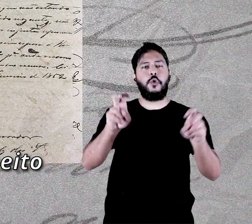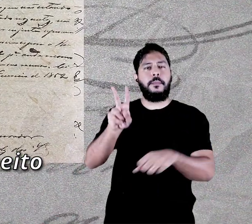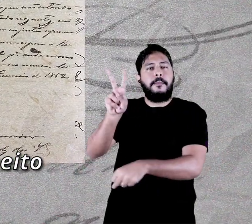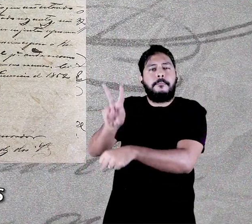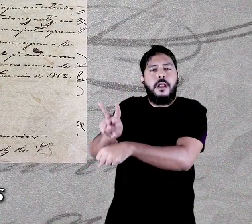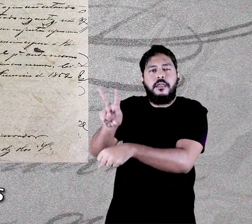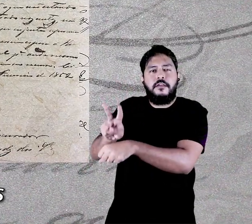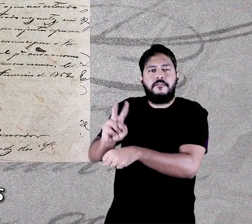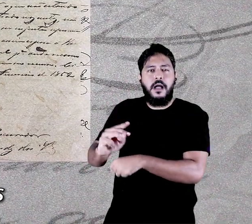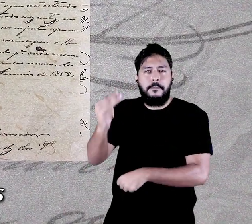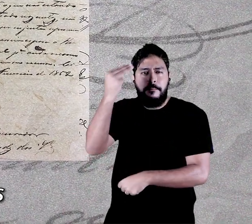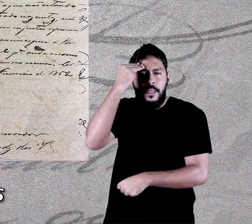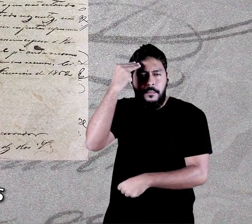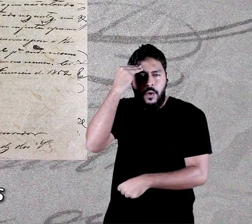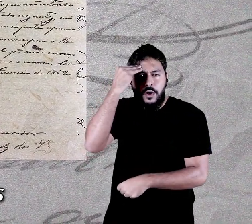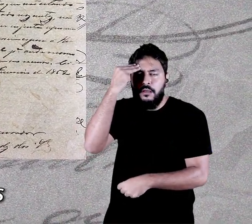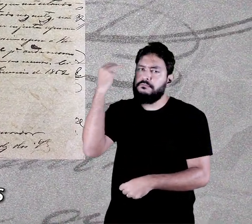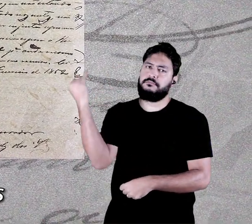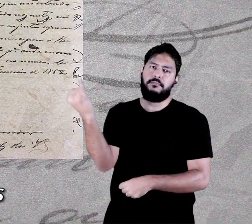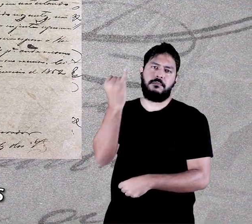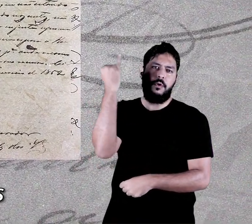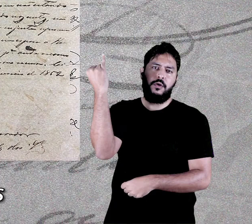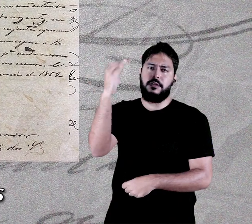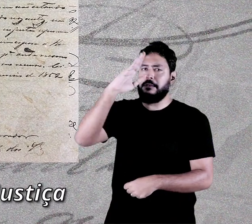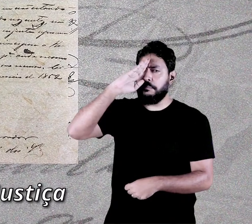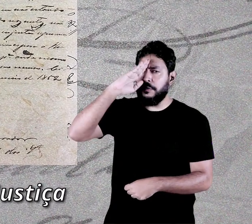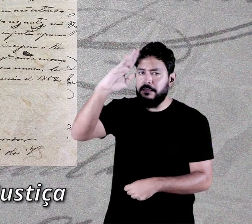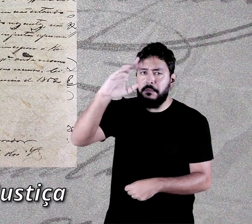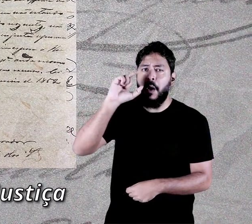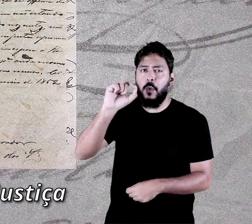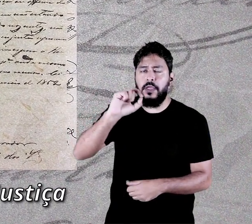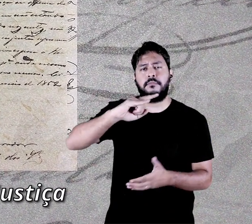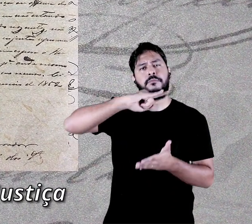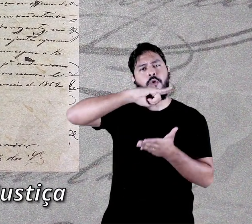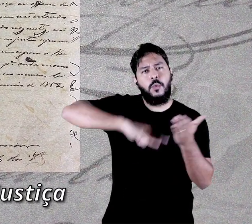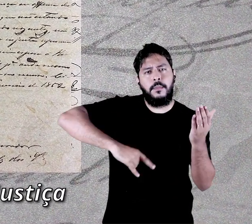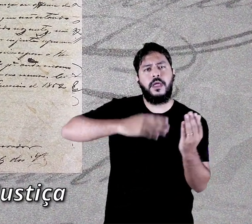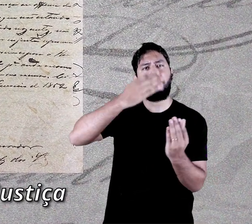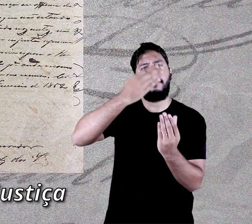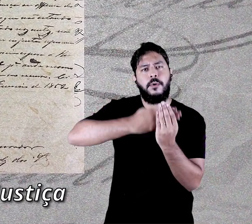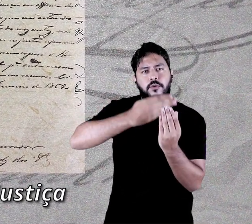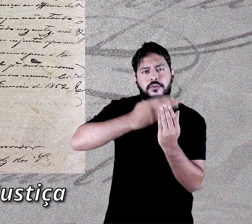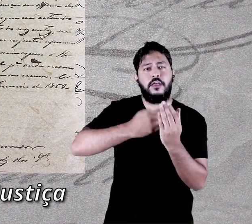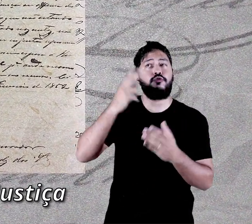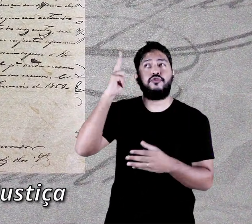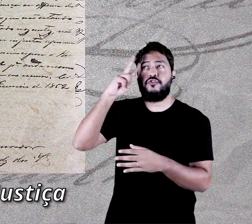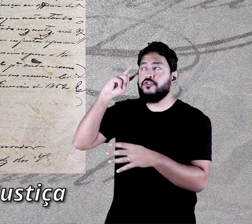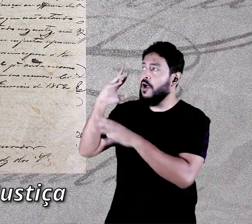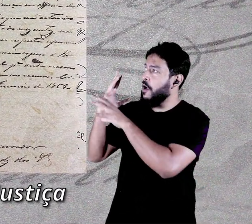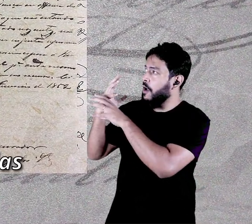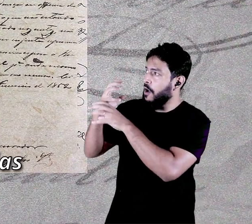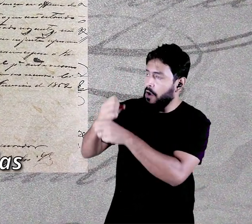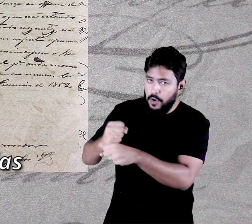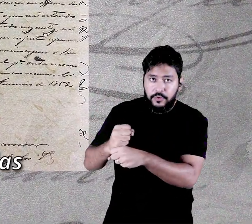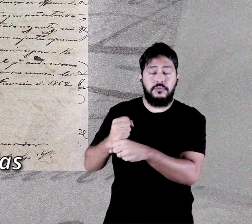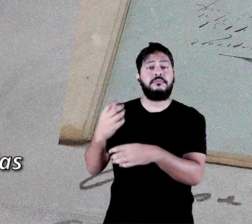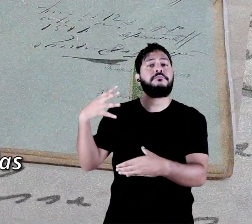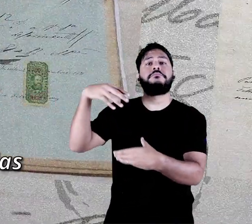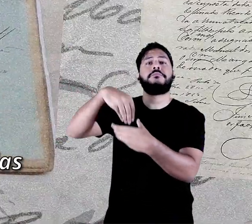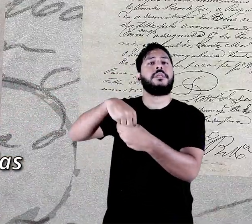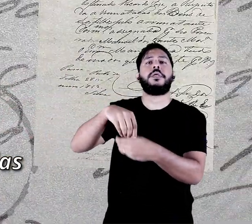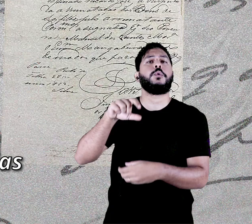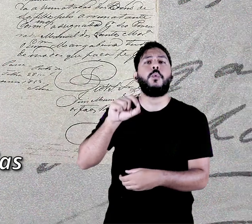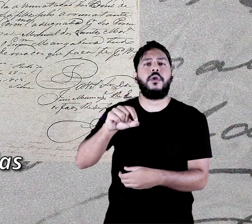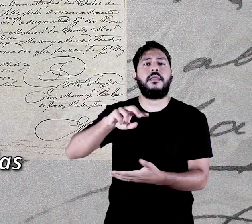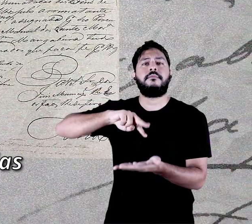da memória, é importante destacar que os acervos históricos da instituição, sob a gestão do Memorial da Justiça, configuram-se